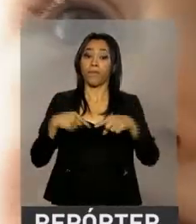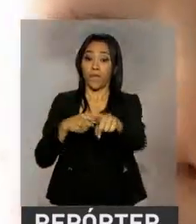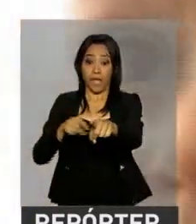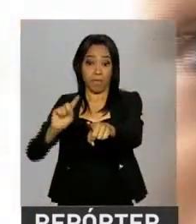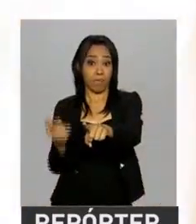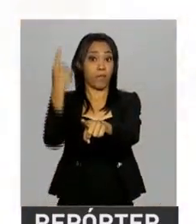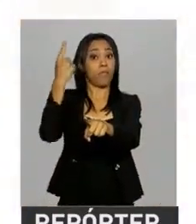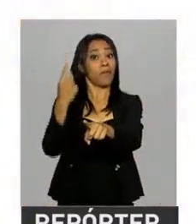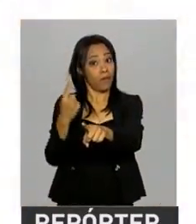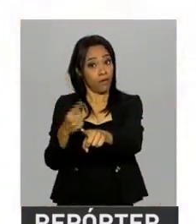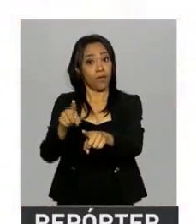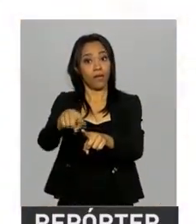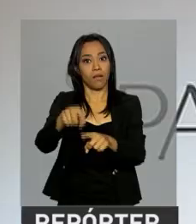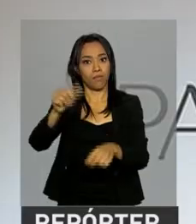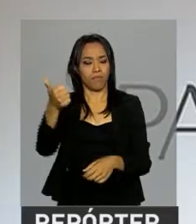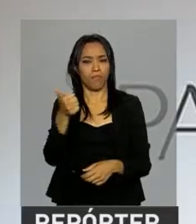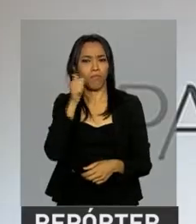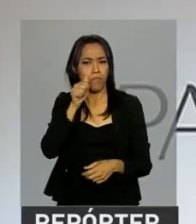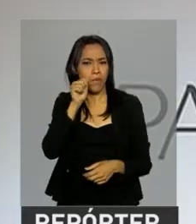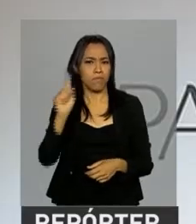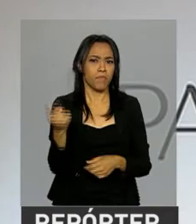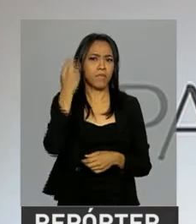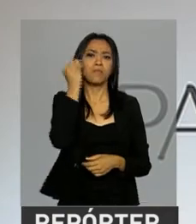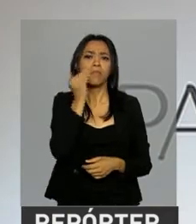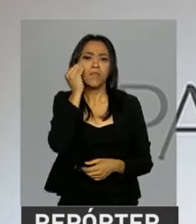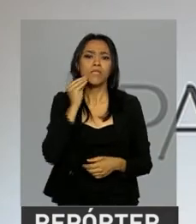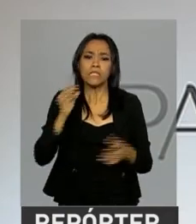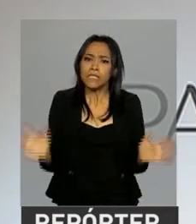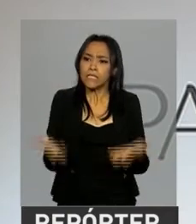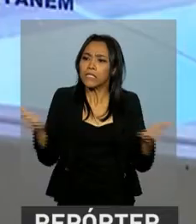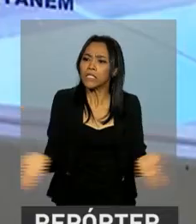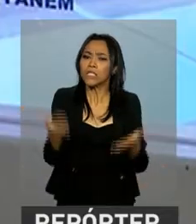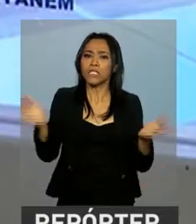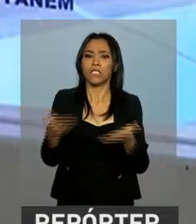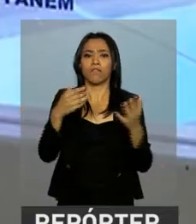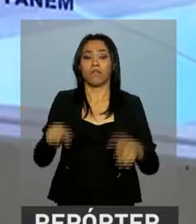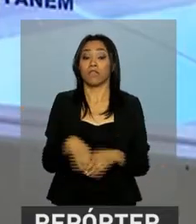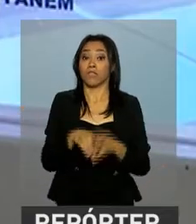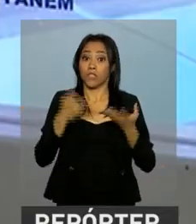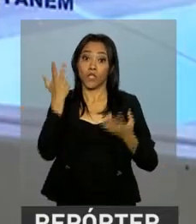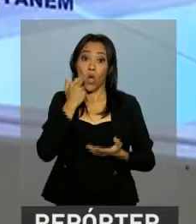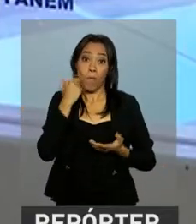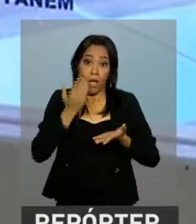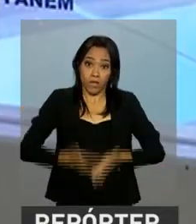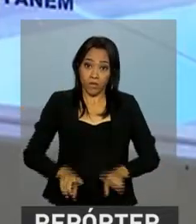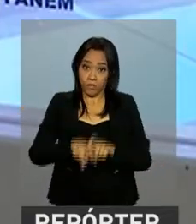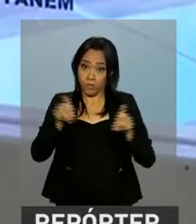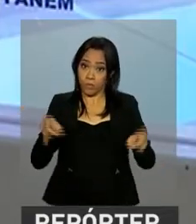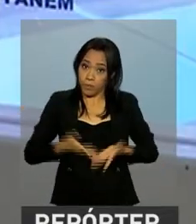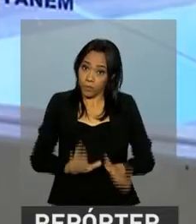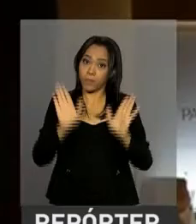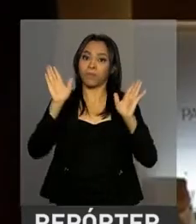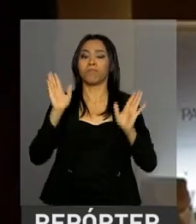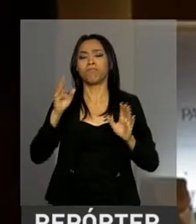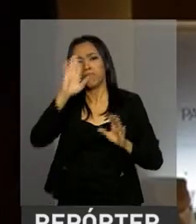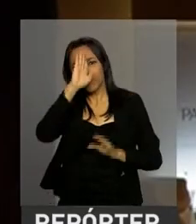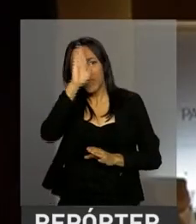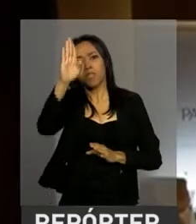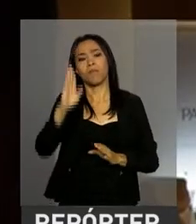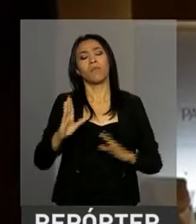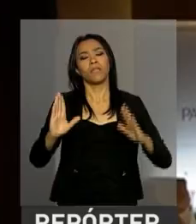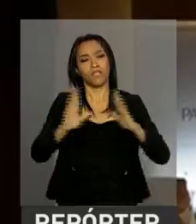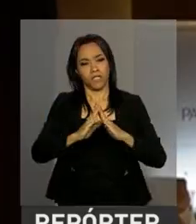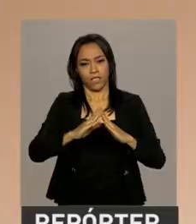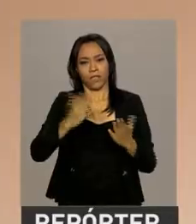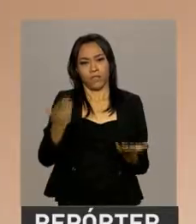piloto do projeto Parto Adequado, que incentiva os partos normais, principalmente na rede privada de saúde. Esse